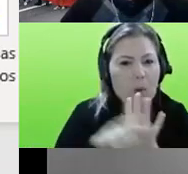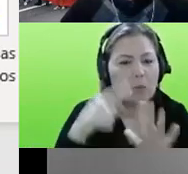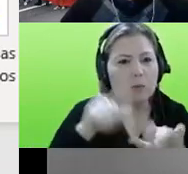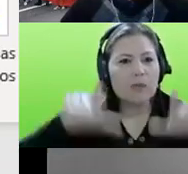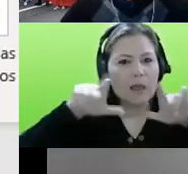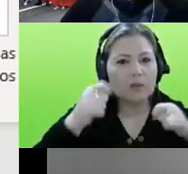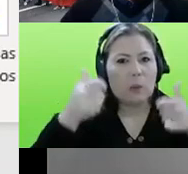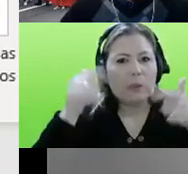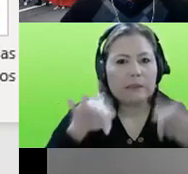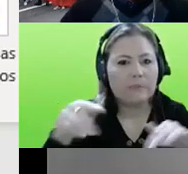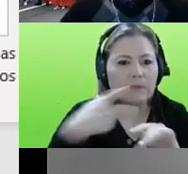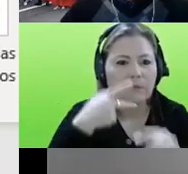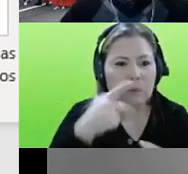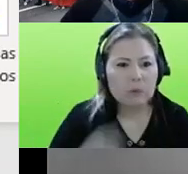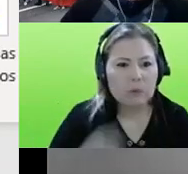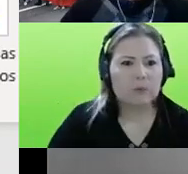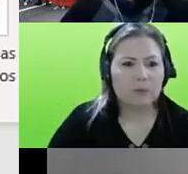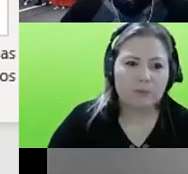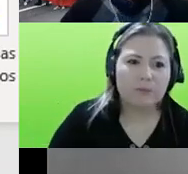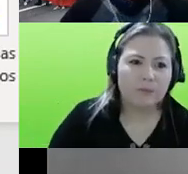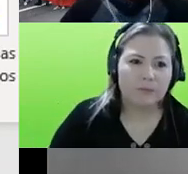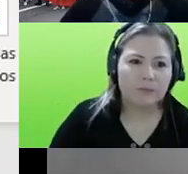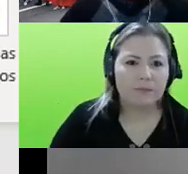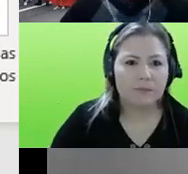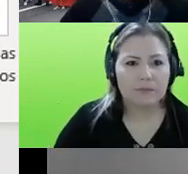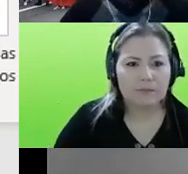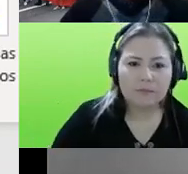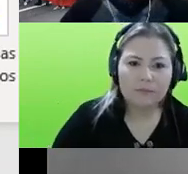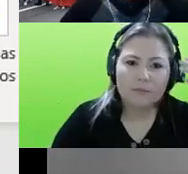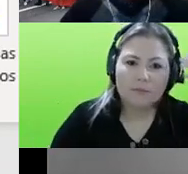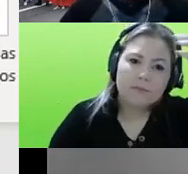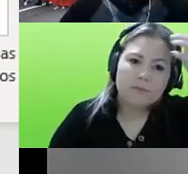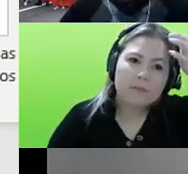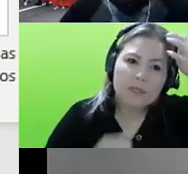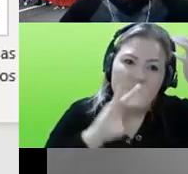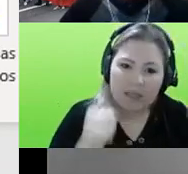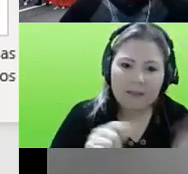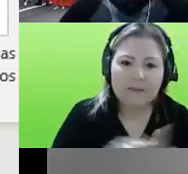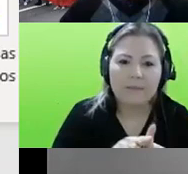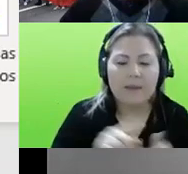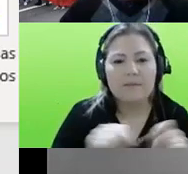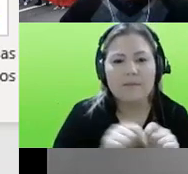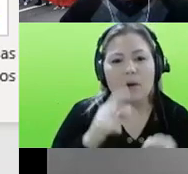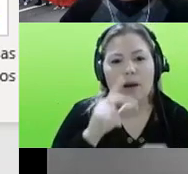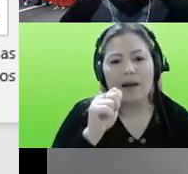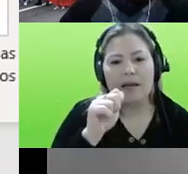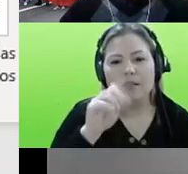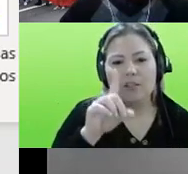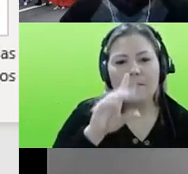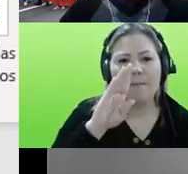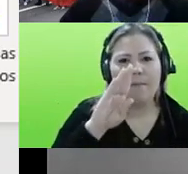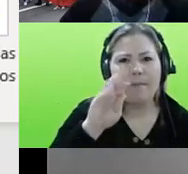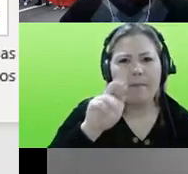que a Nancy Fraser, Sheila Benabib, Judith Butler, Wendy Brown, Amy